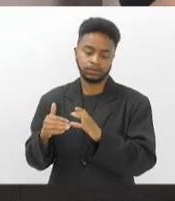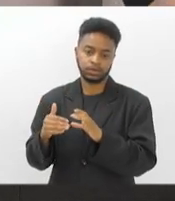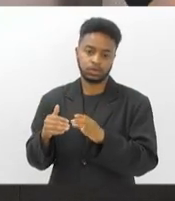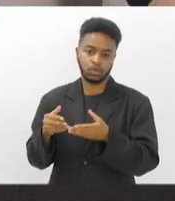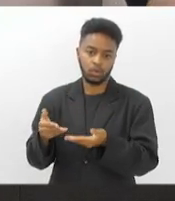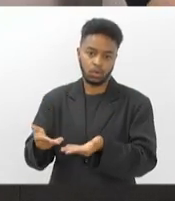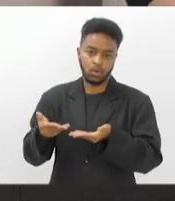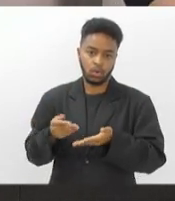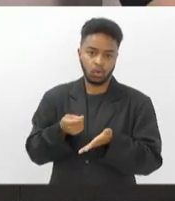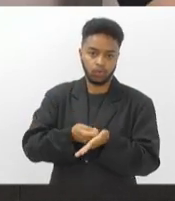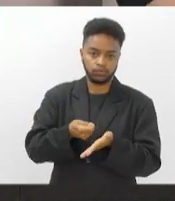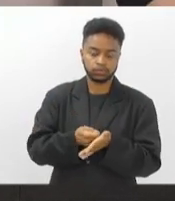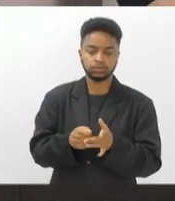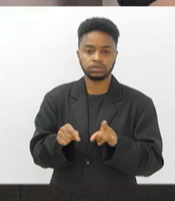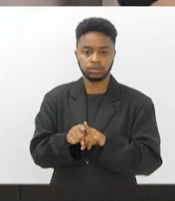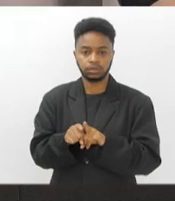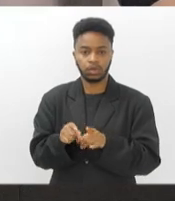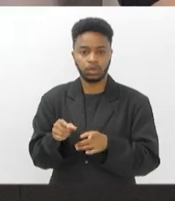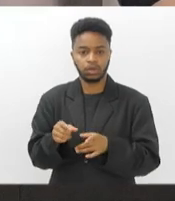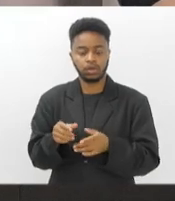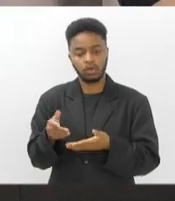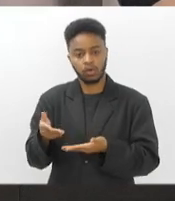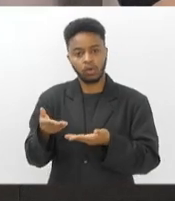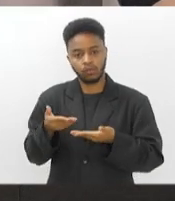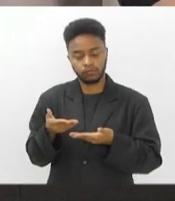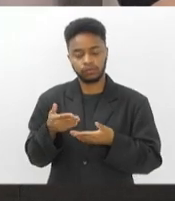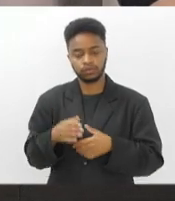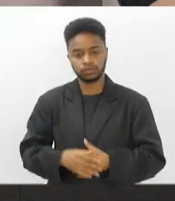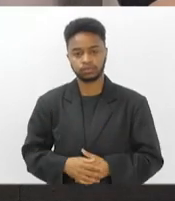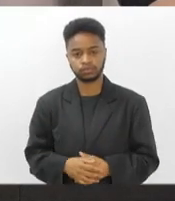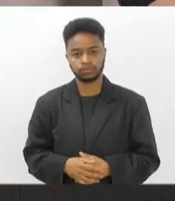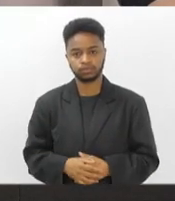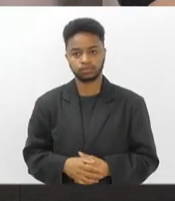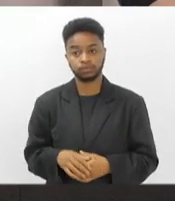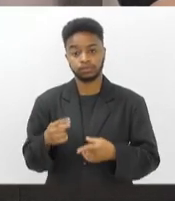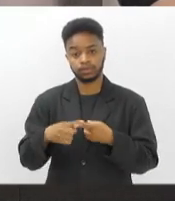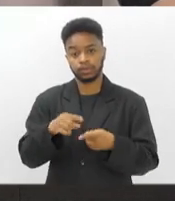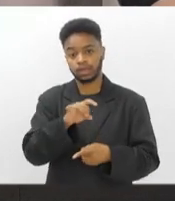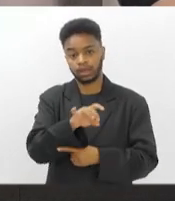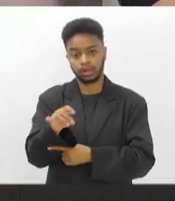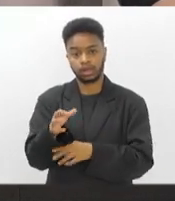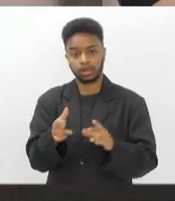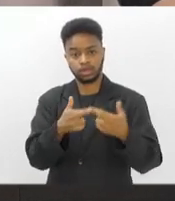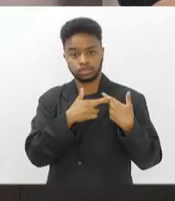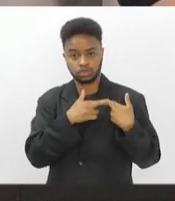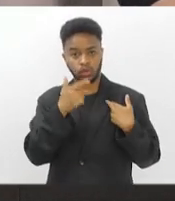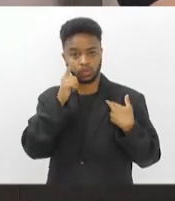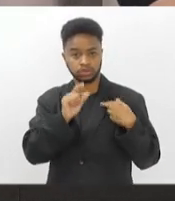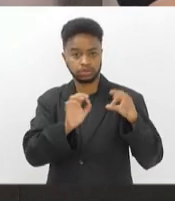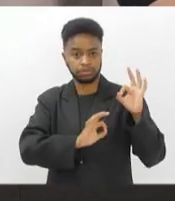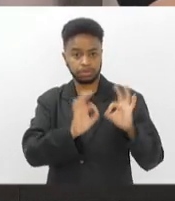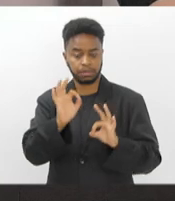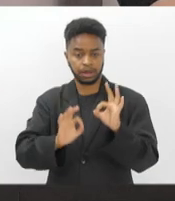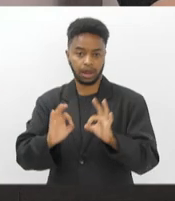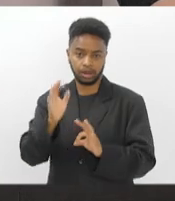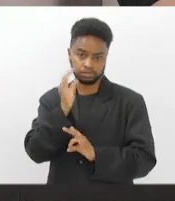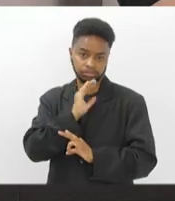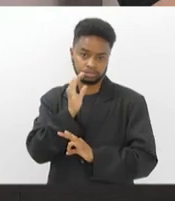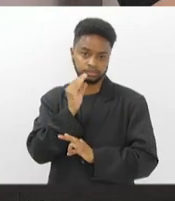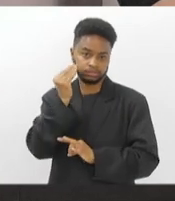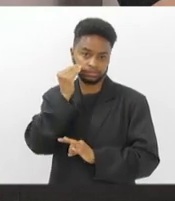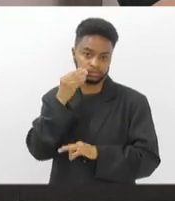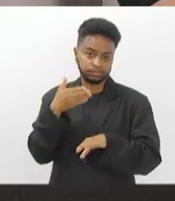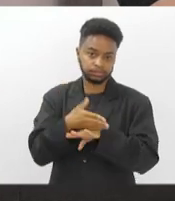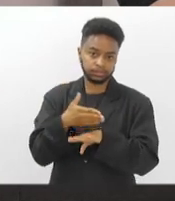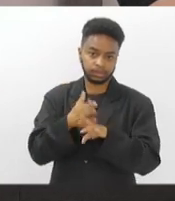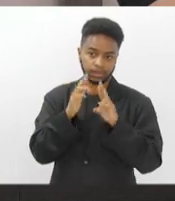convocação e da e do convite para que os os responsáveis possam começar possam se preparar para para vir pra